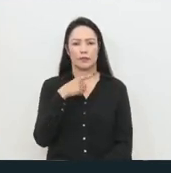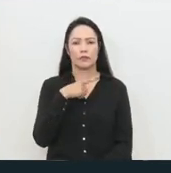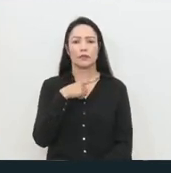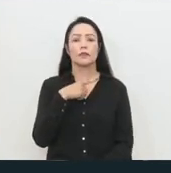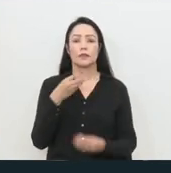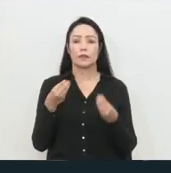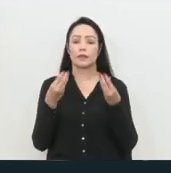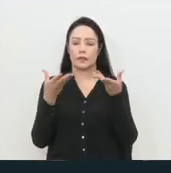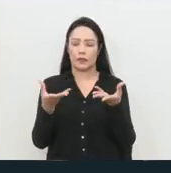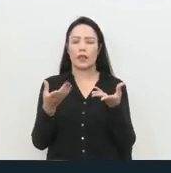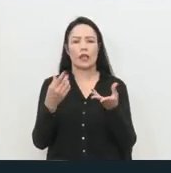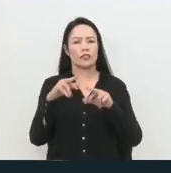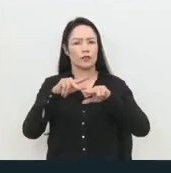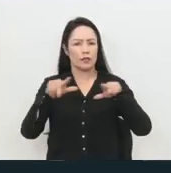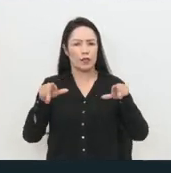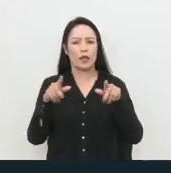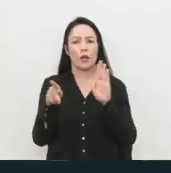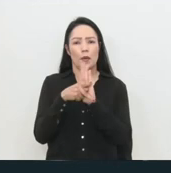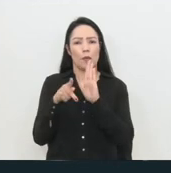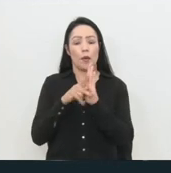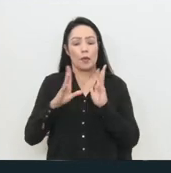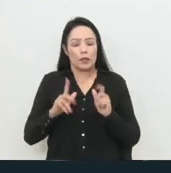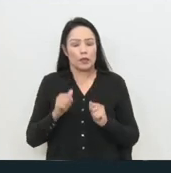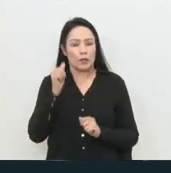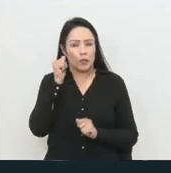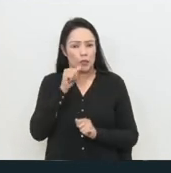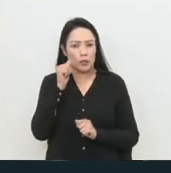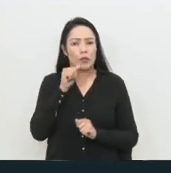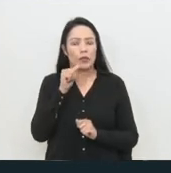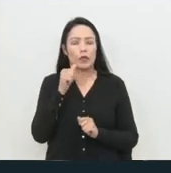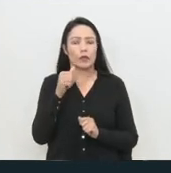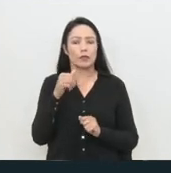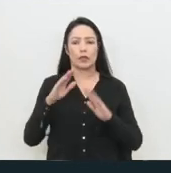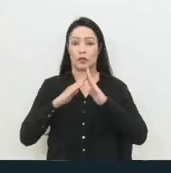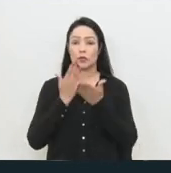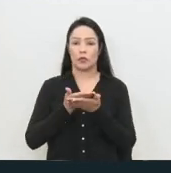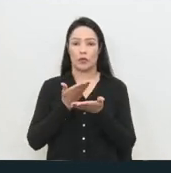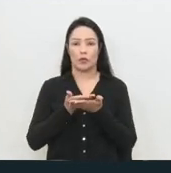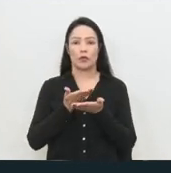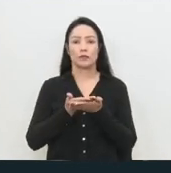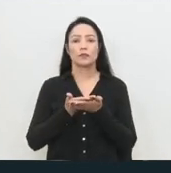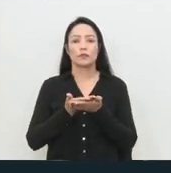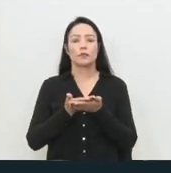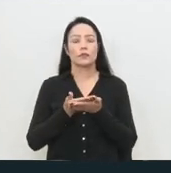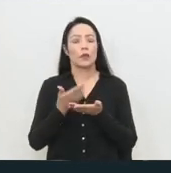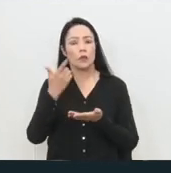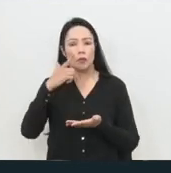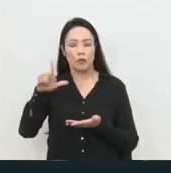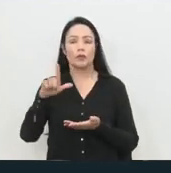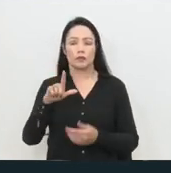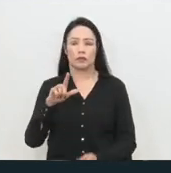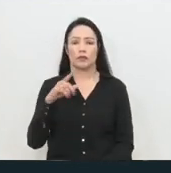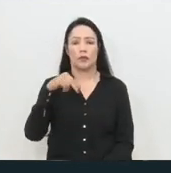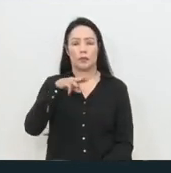de absorventes higiênicos na rede pública Municipal de Ensino já um outro item elaborado pela vereadora